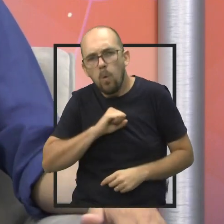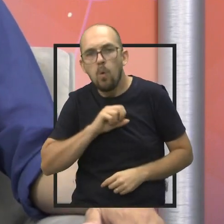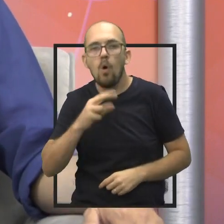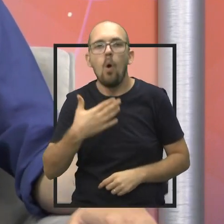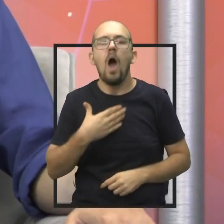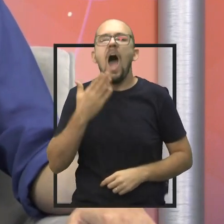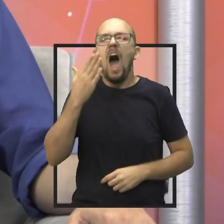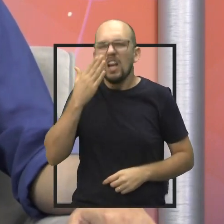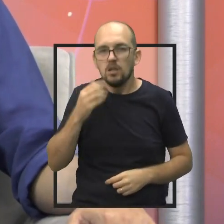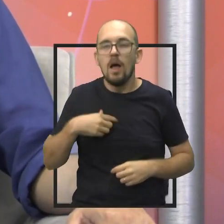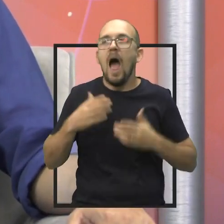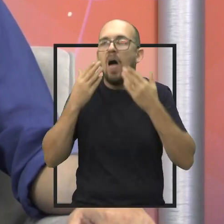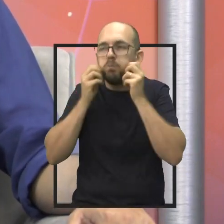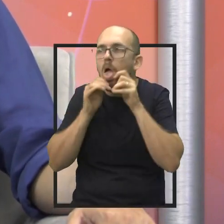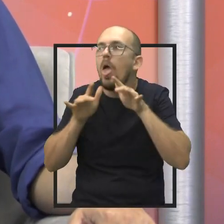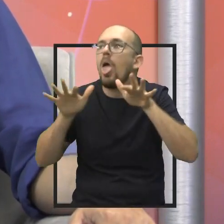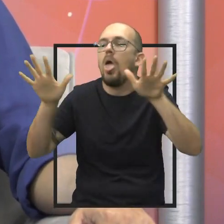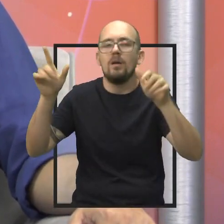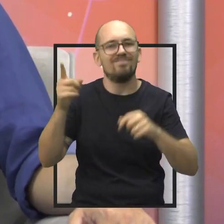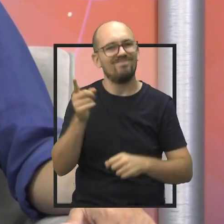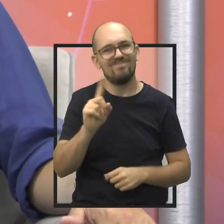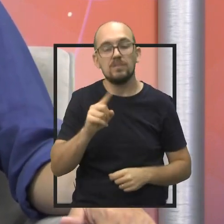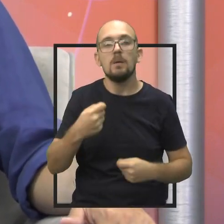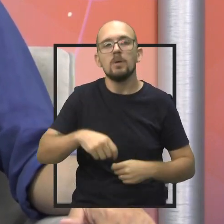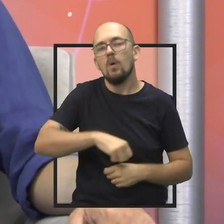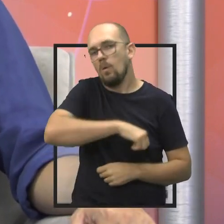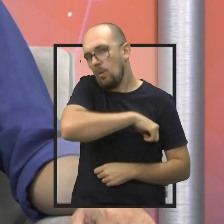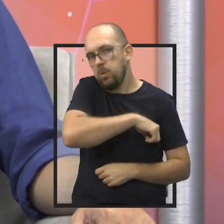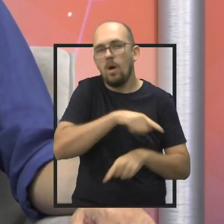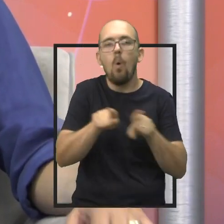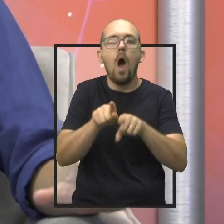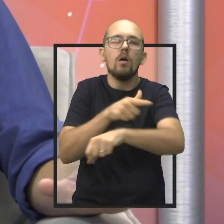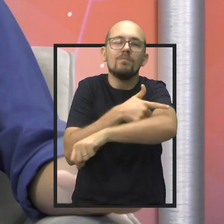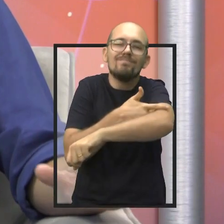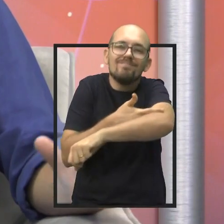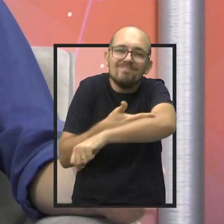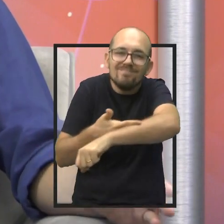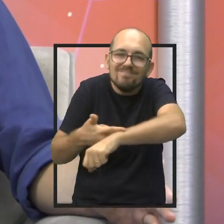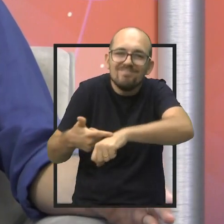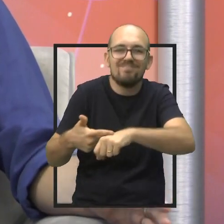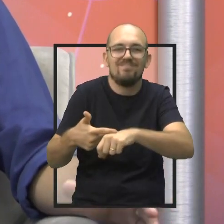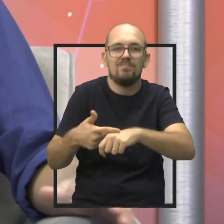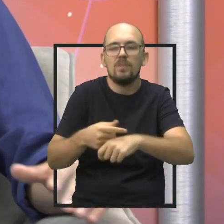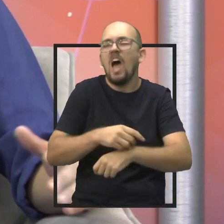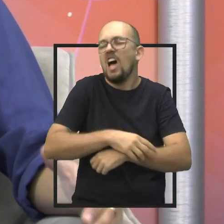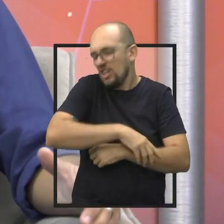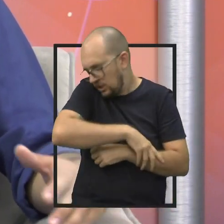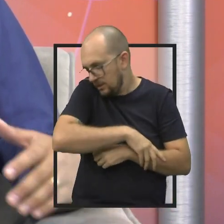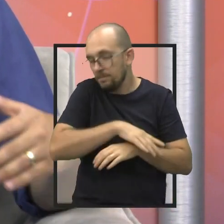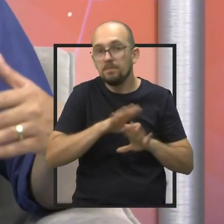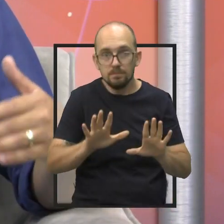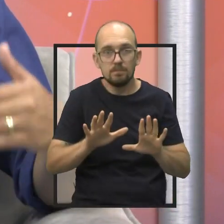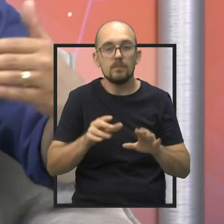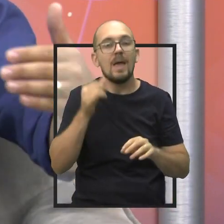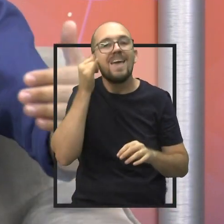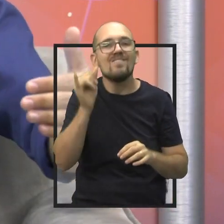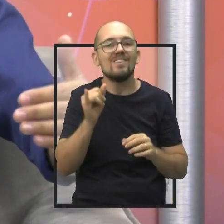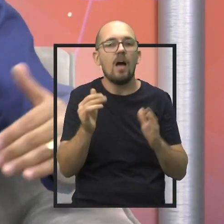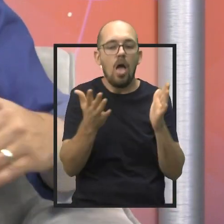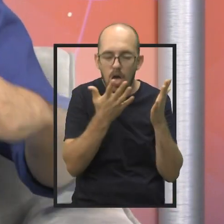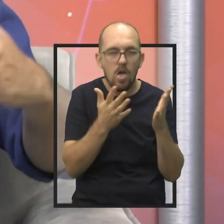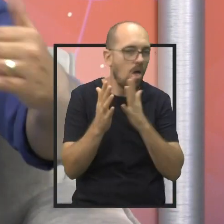conter essa tosse, espirro, que a gente chama de tosse com etiqueta, né? Eu acho que isso é o mais importante, a gente ter cada vez